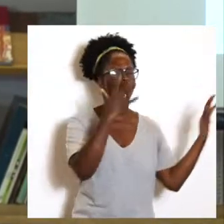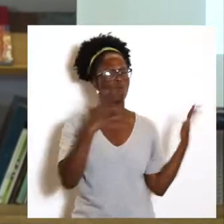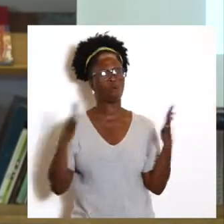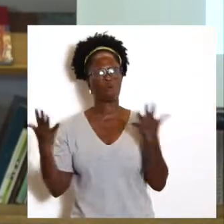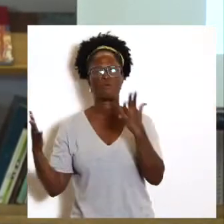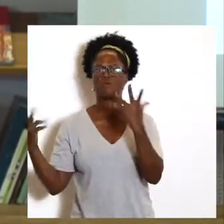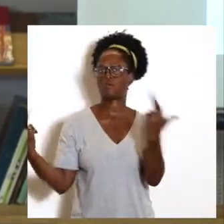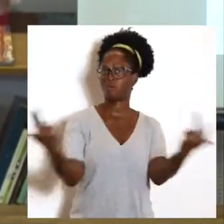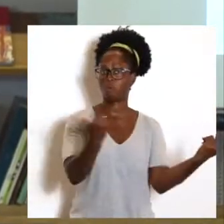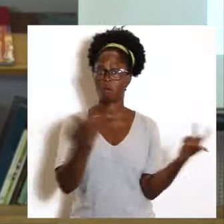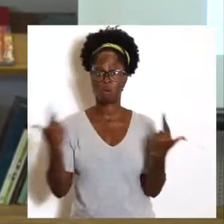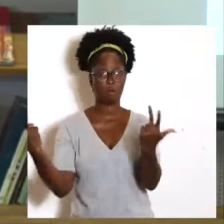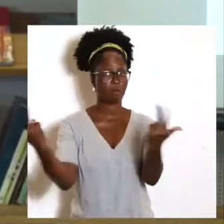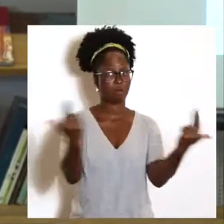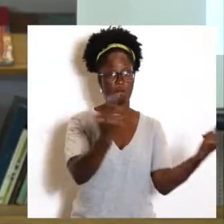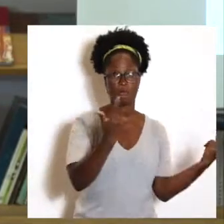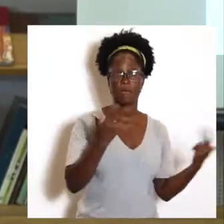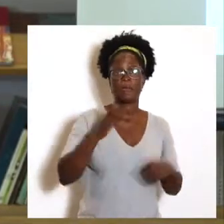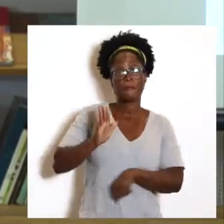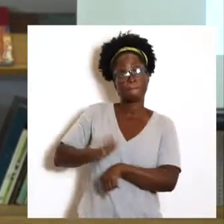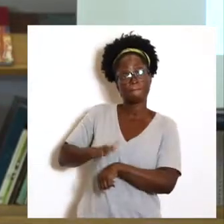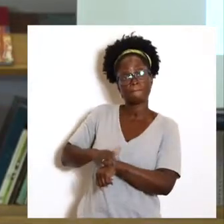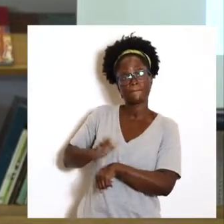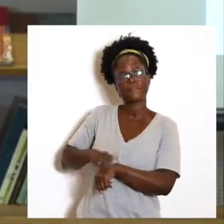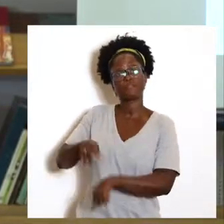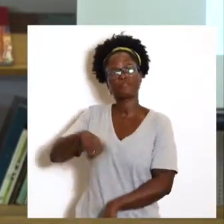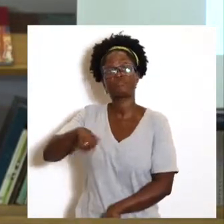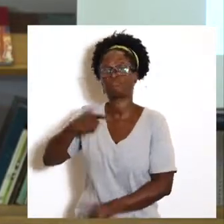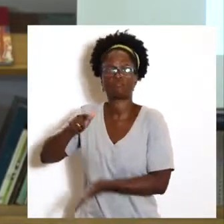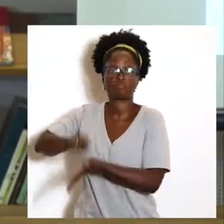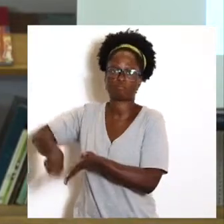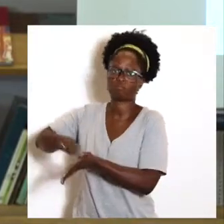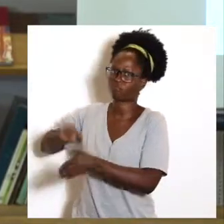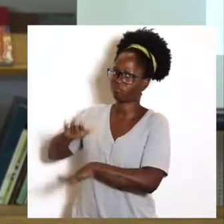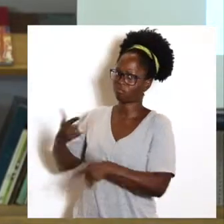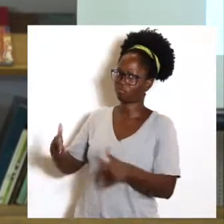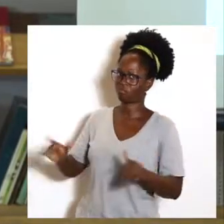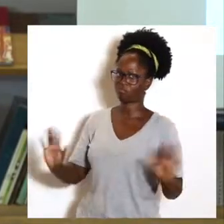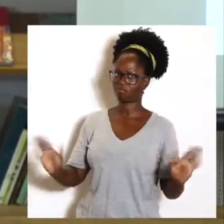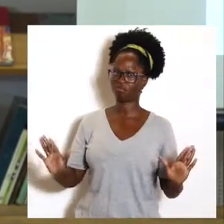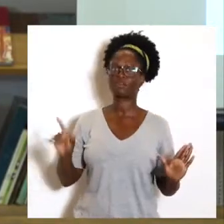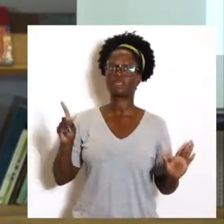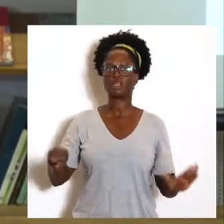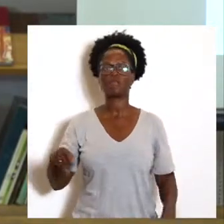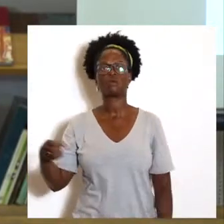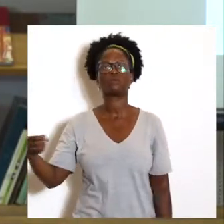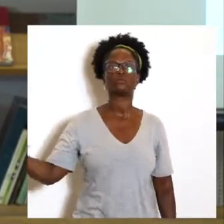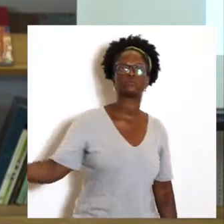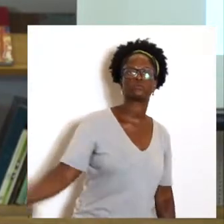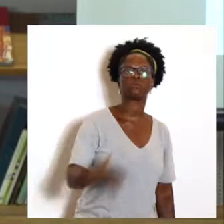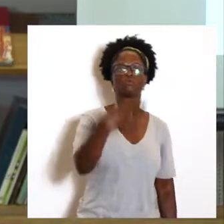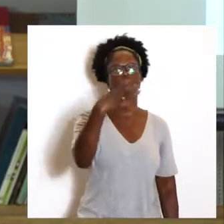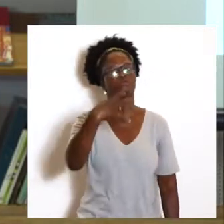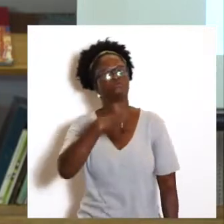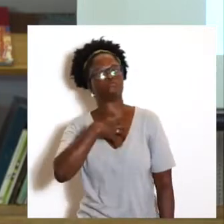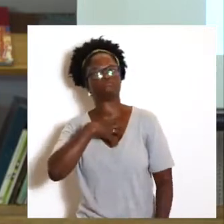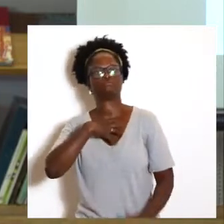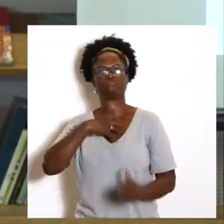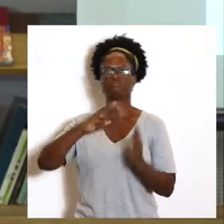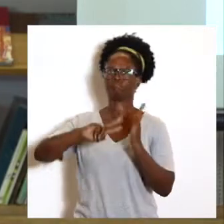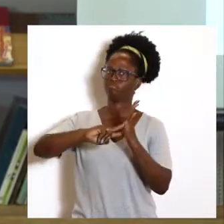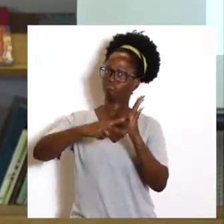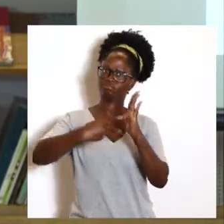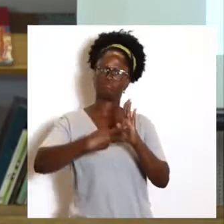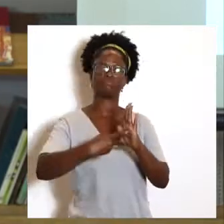noite mesmo que ele não tenha escrito aquele poema se uma nova significação é uma ressignificação